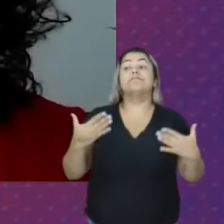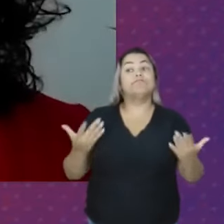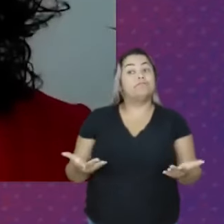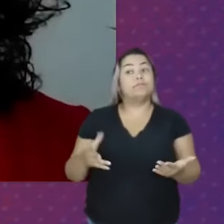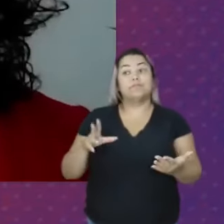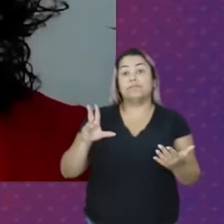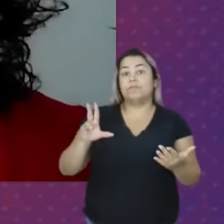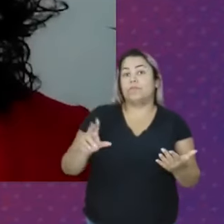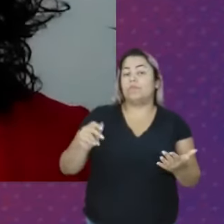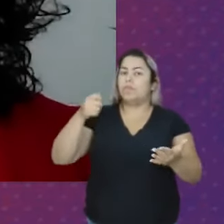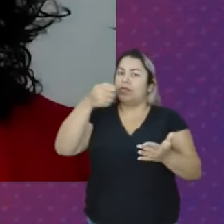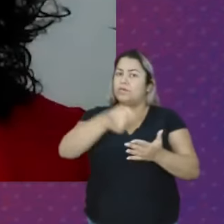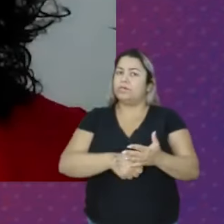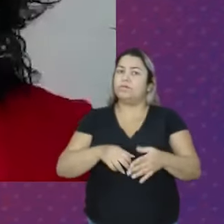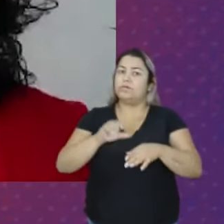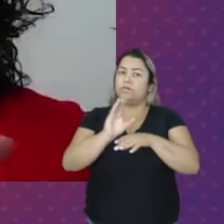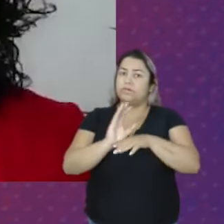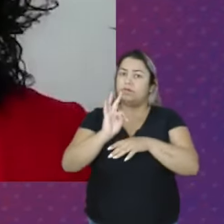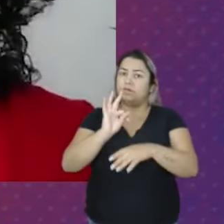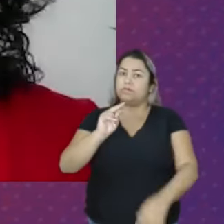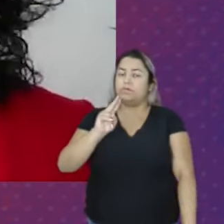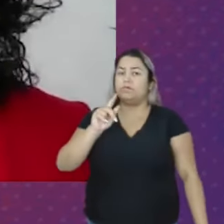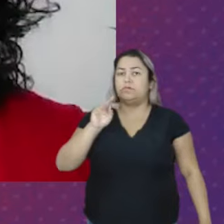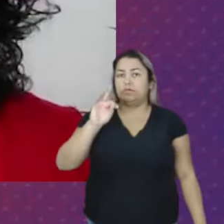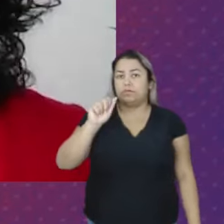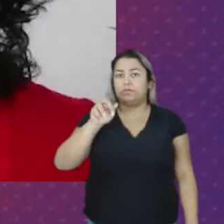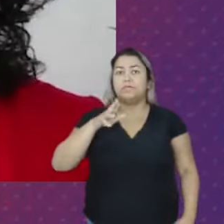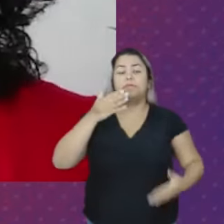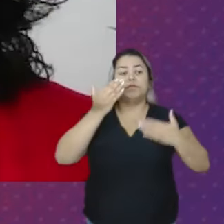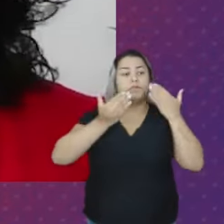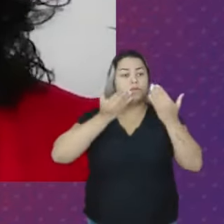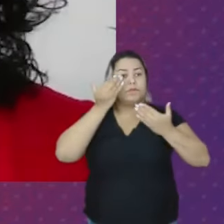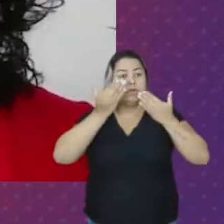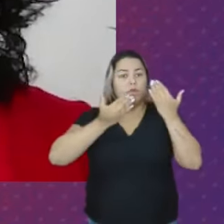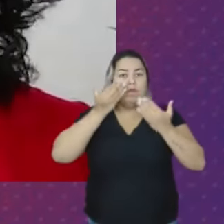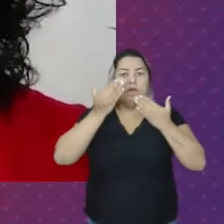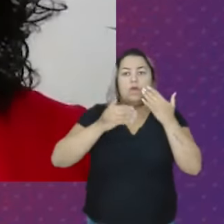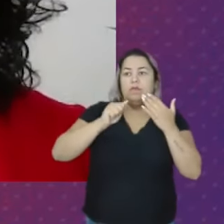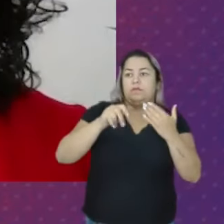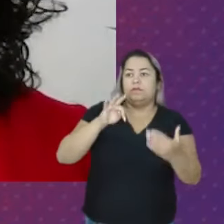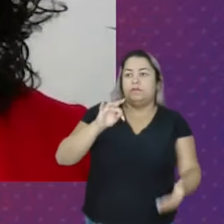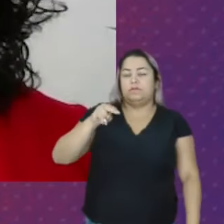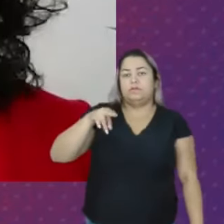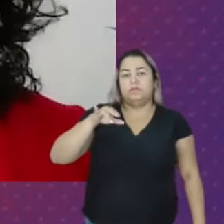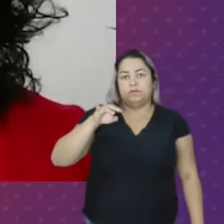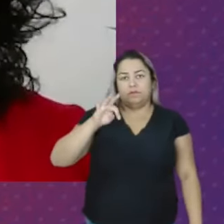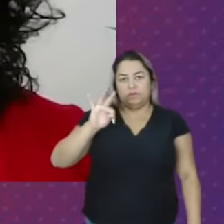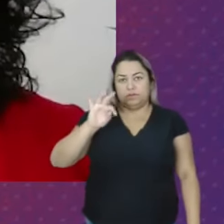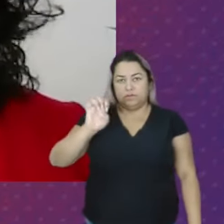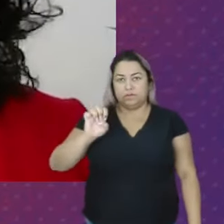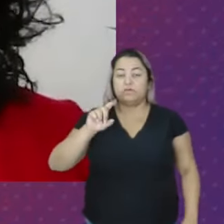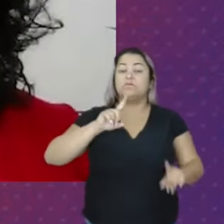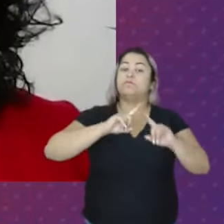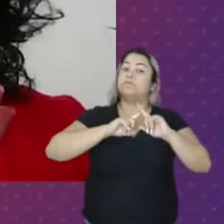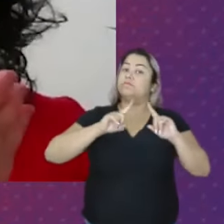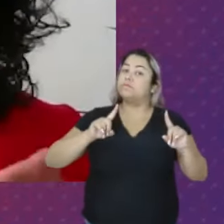é exigido do conselheiro tutelar que ele seja psicólogo, que ele seja assistente social e etc.